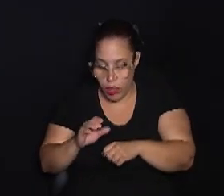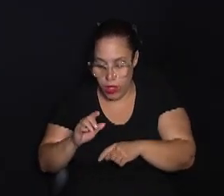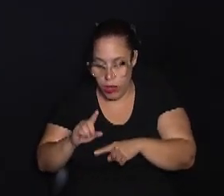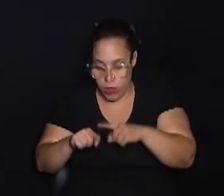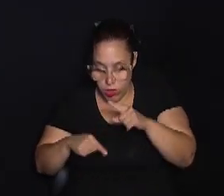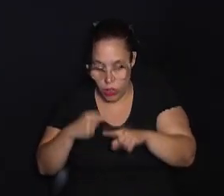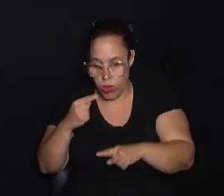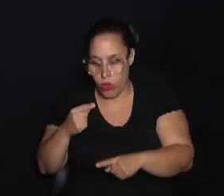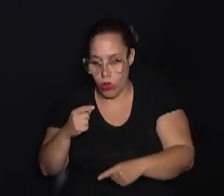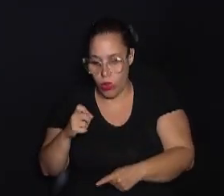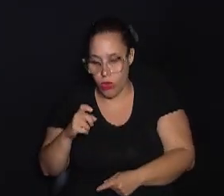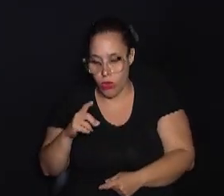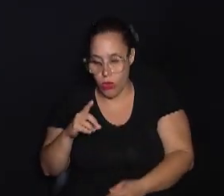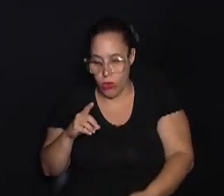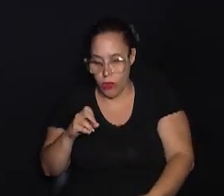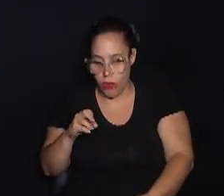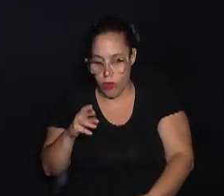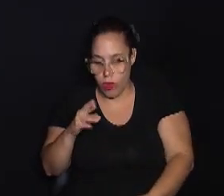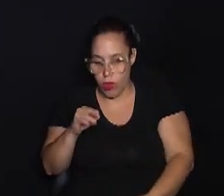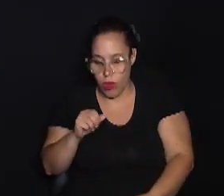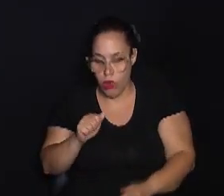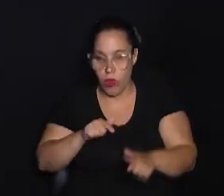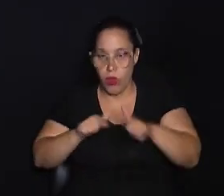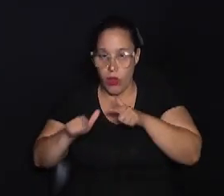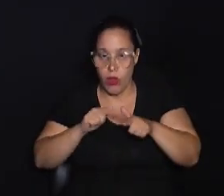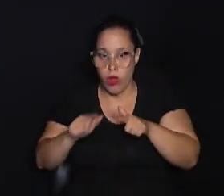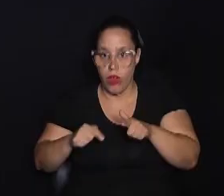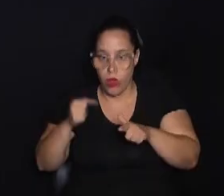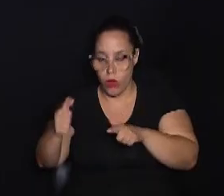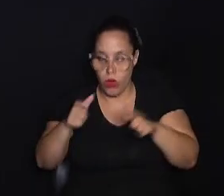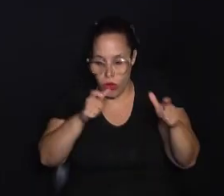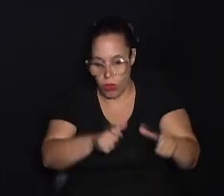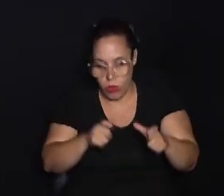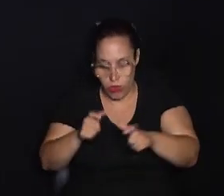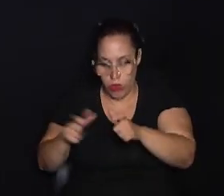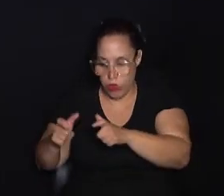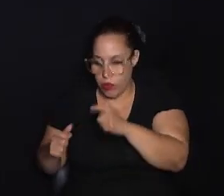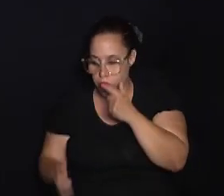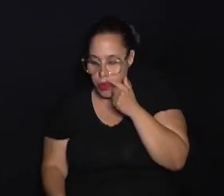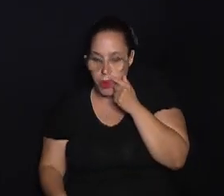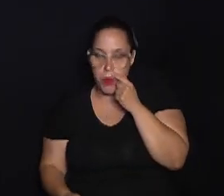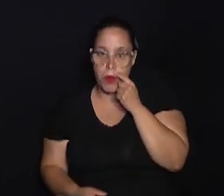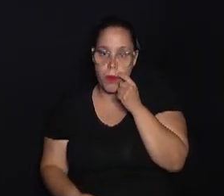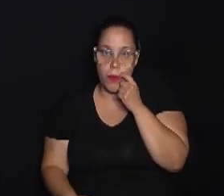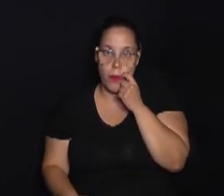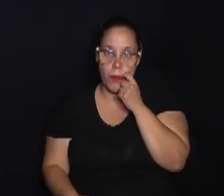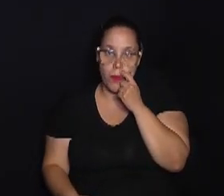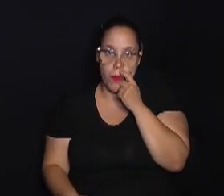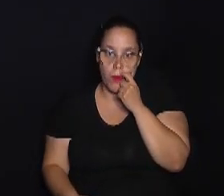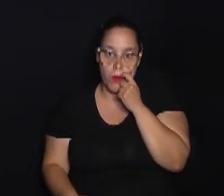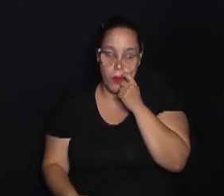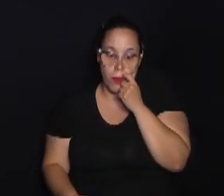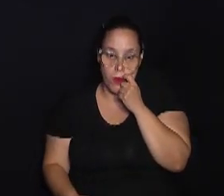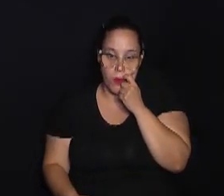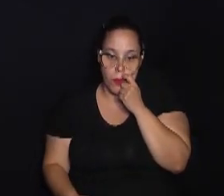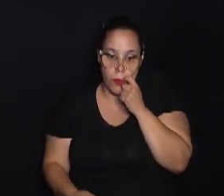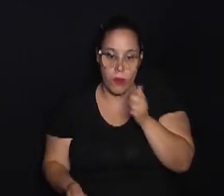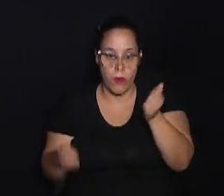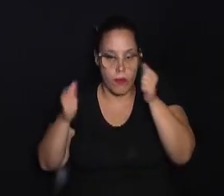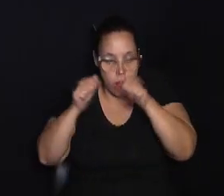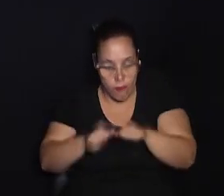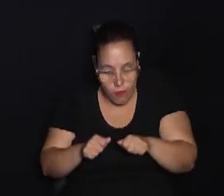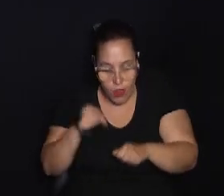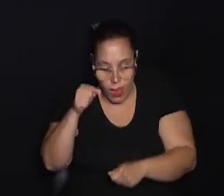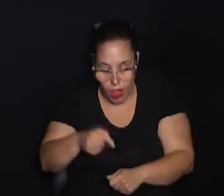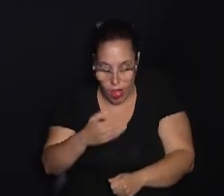ou seja, trabalhar em outros locais. Então, a possibilidade desse servidor aqui